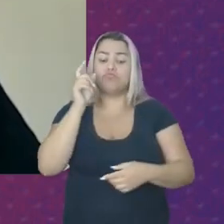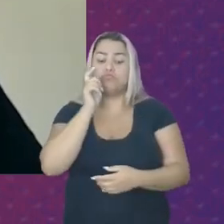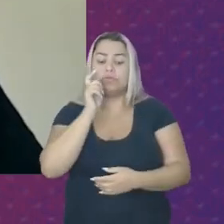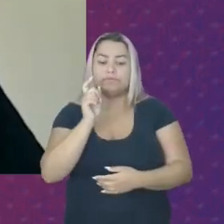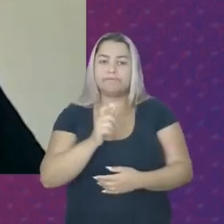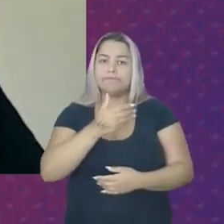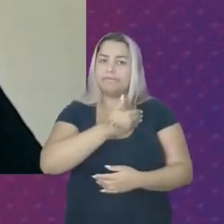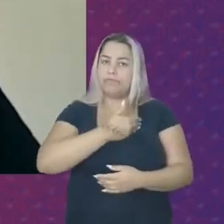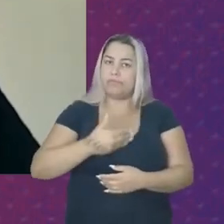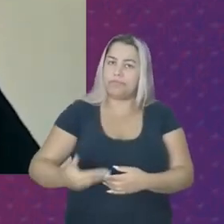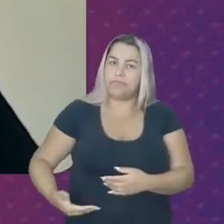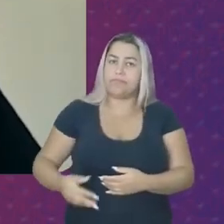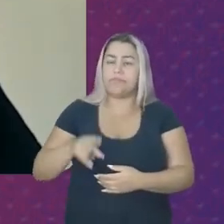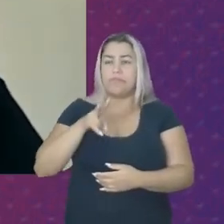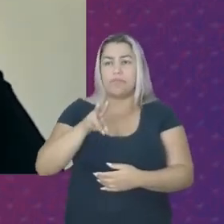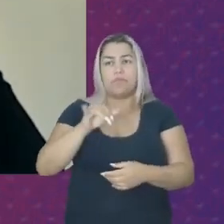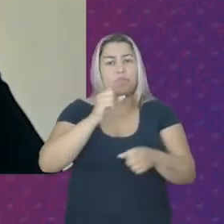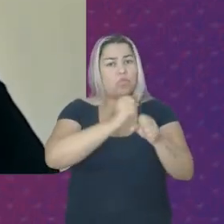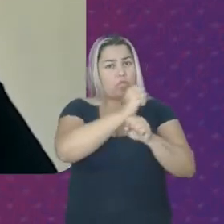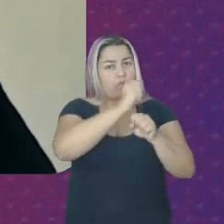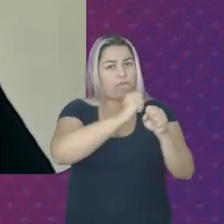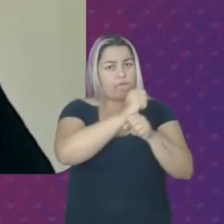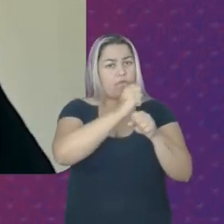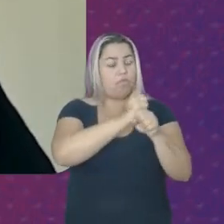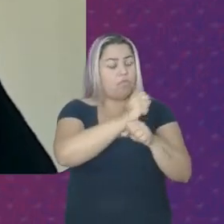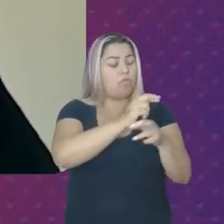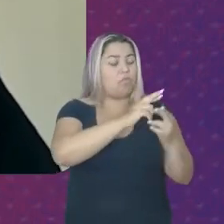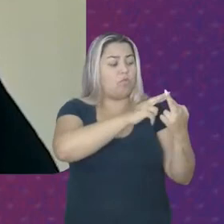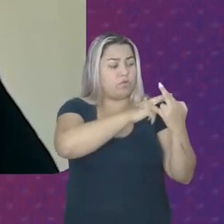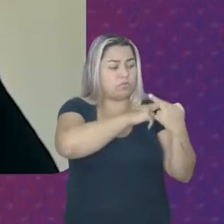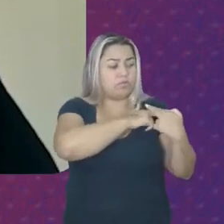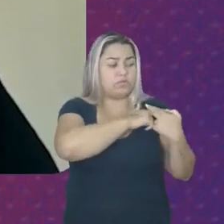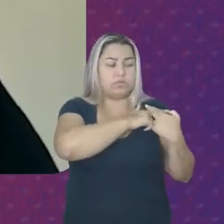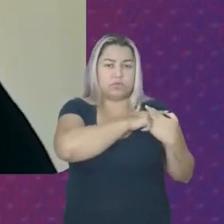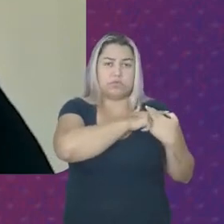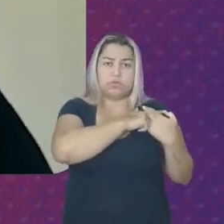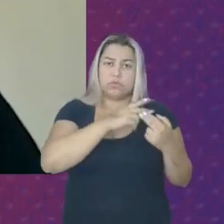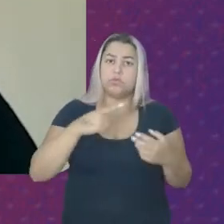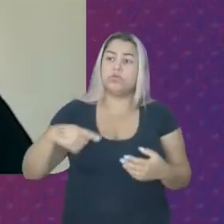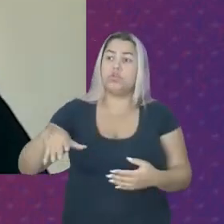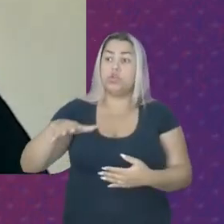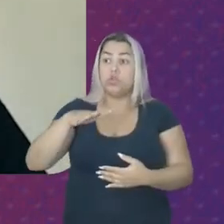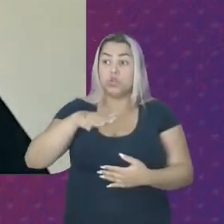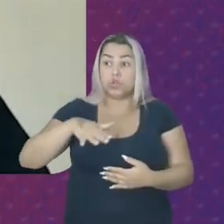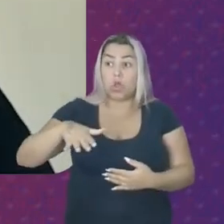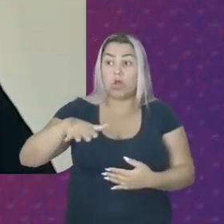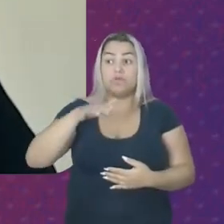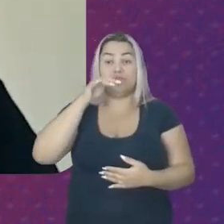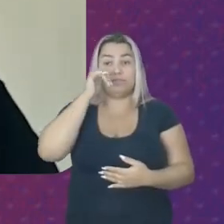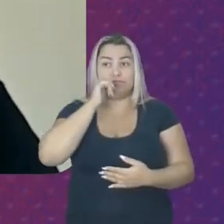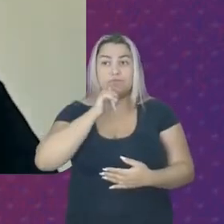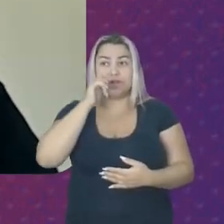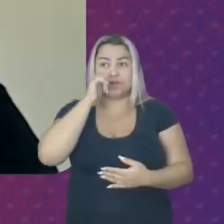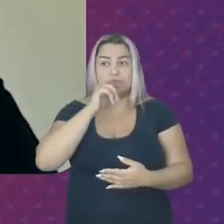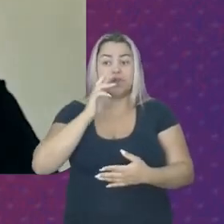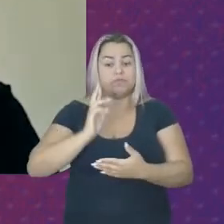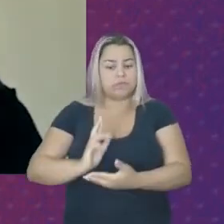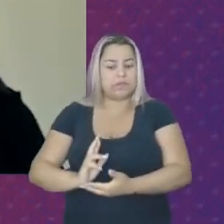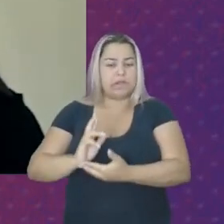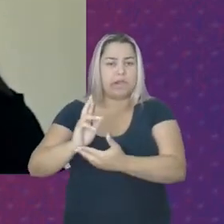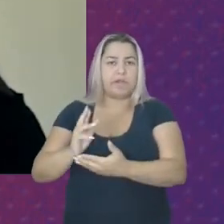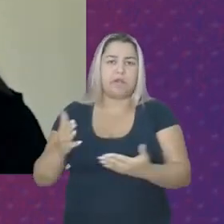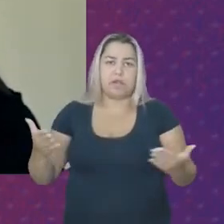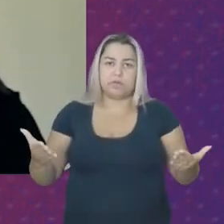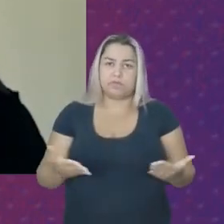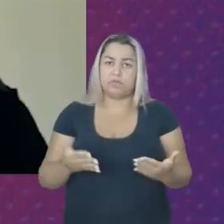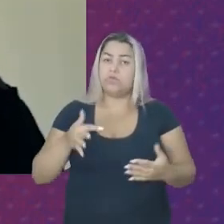ele deve ser construído, como eu disse, com muita responsabilidade. Nós, mulheres, temos uma responsabilidade não só com o que é feito agora, mas com o que é